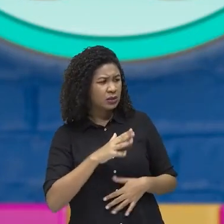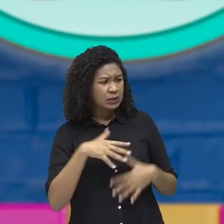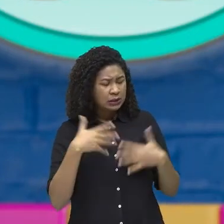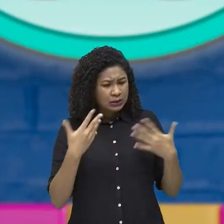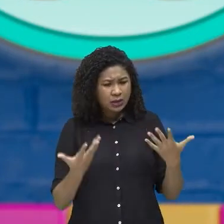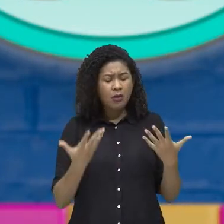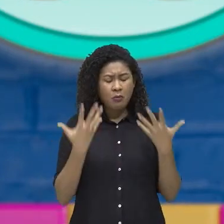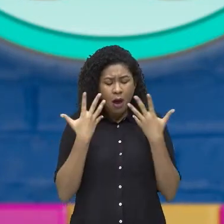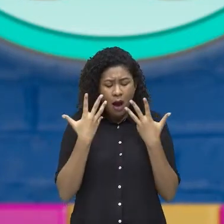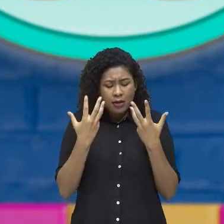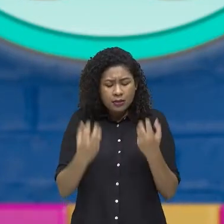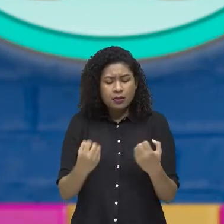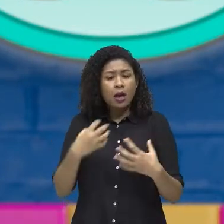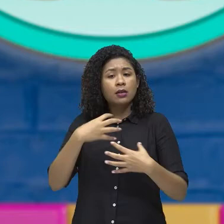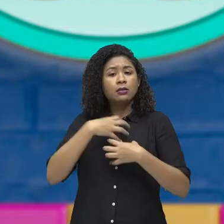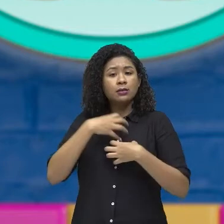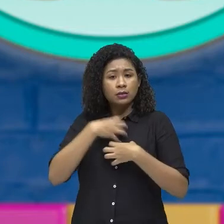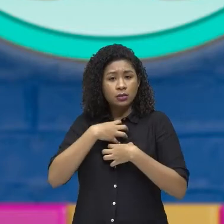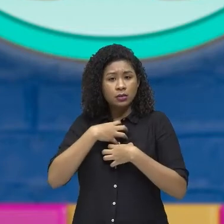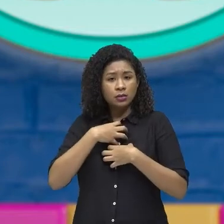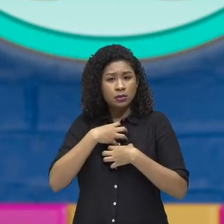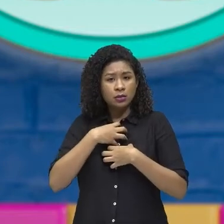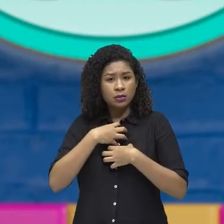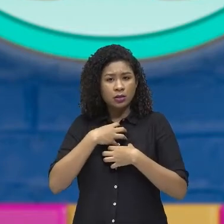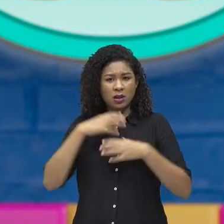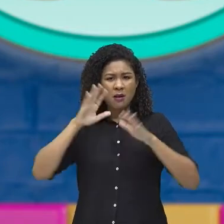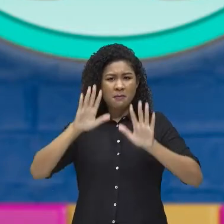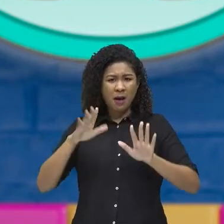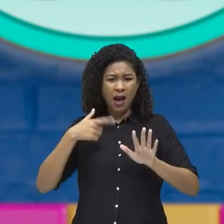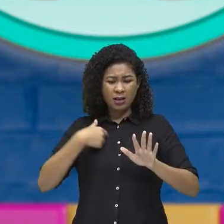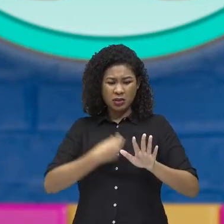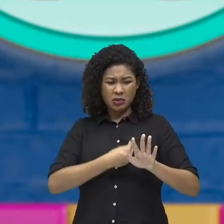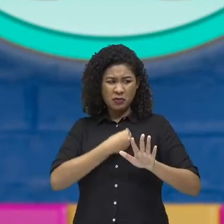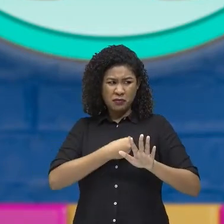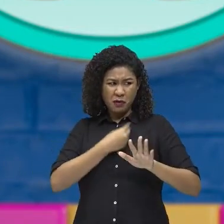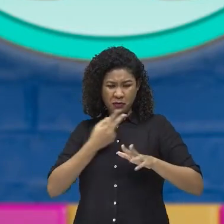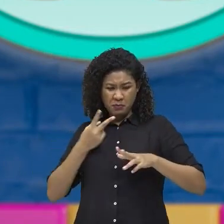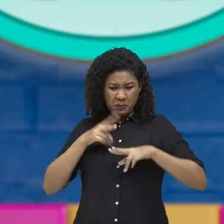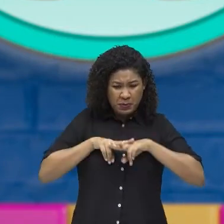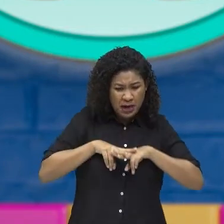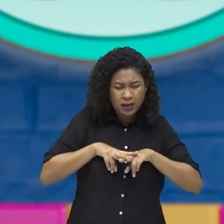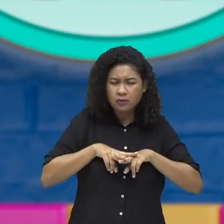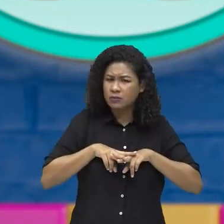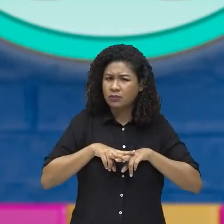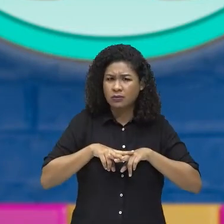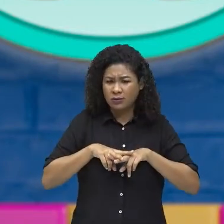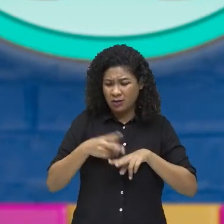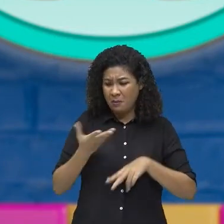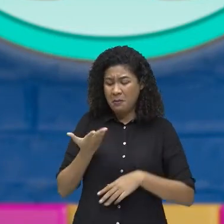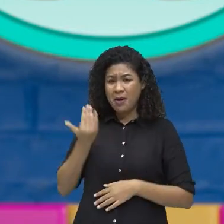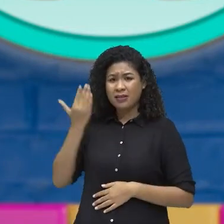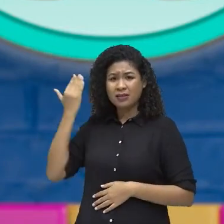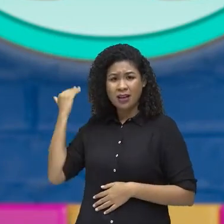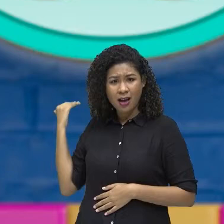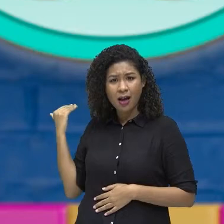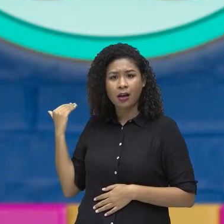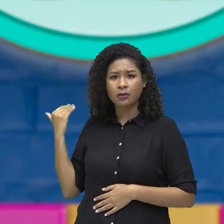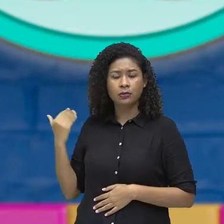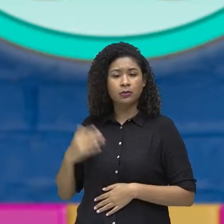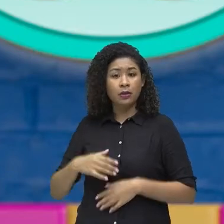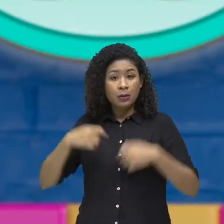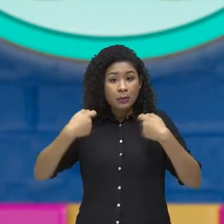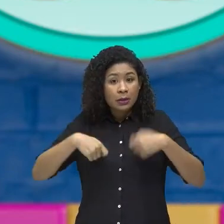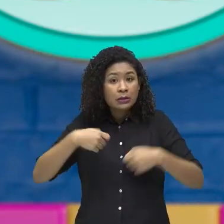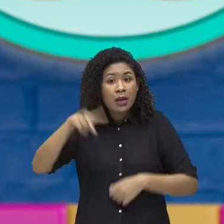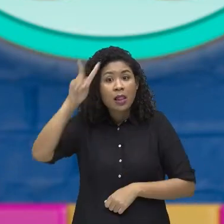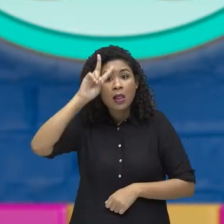no que aconteceu. Só que nós não somos seres do passado. O passado é importante porque ele constrói a nossa história sim, mas a gente não pode esquecer que a gente